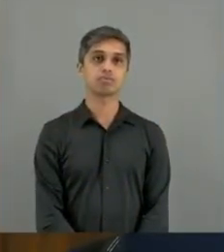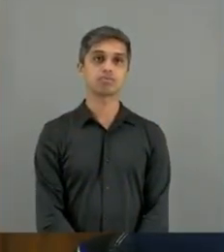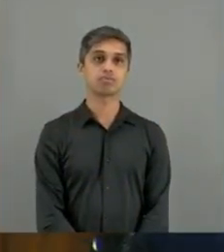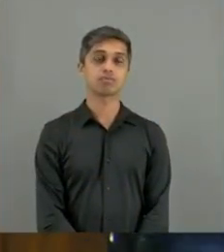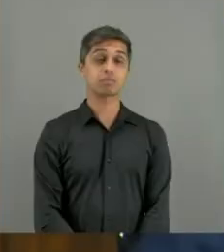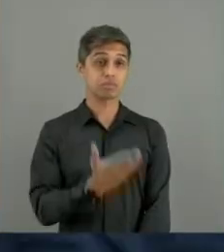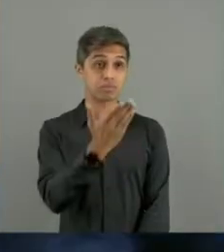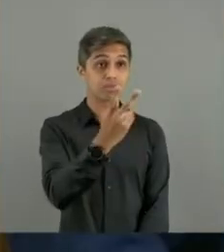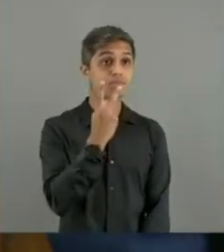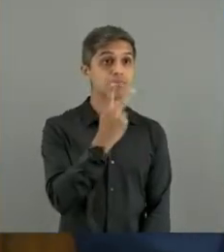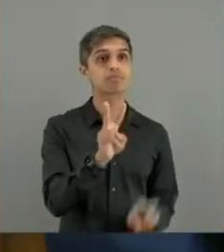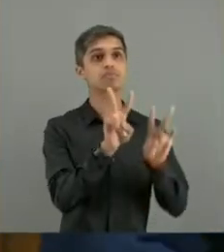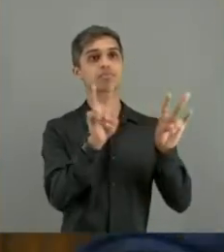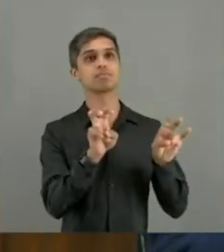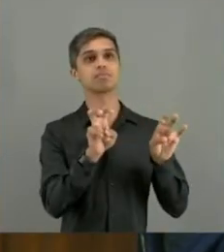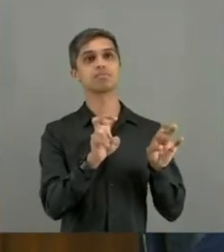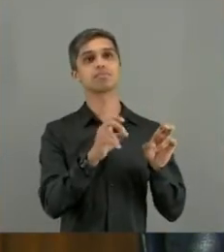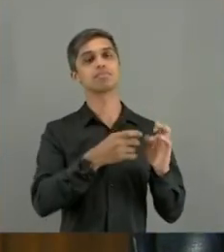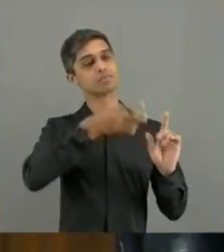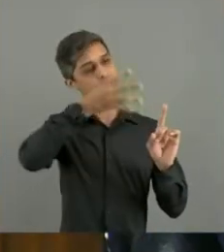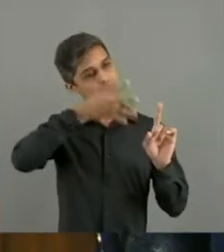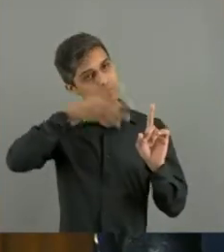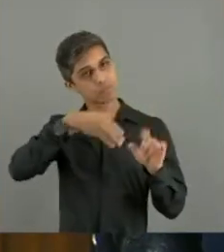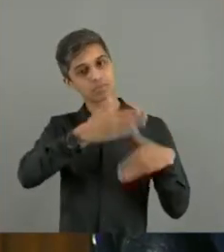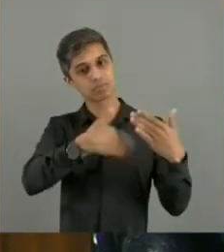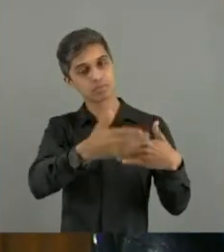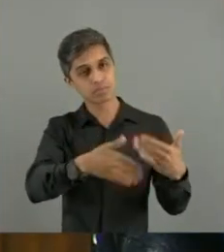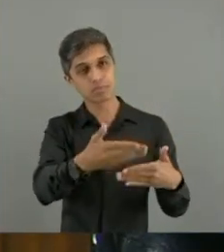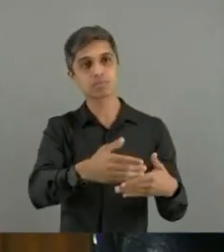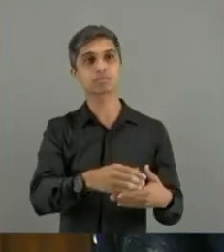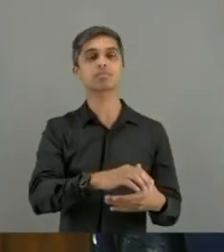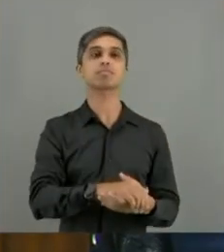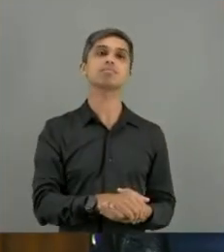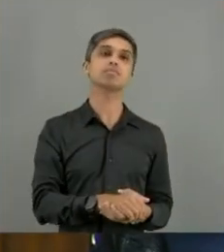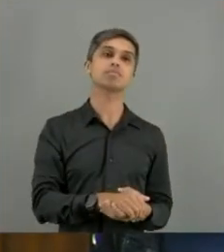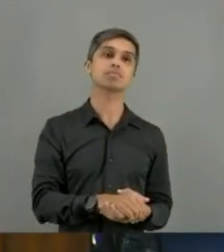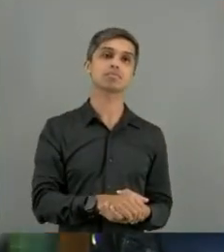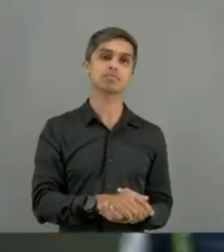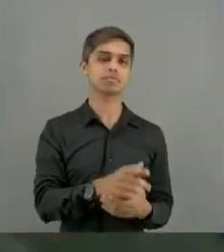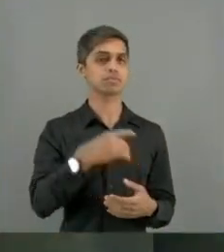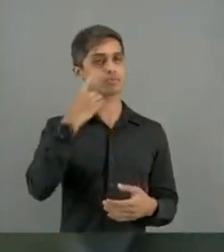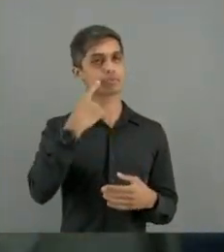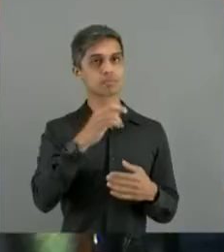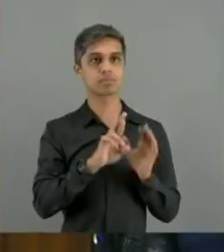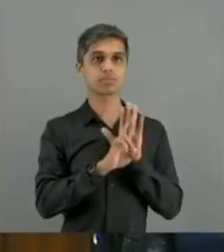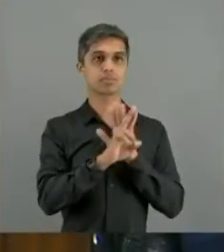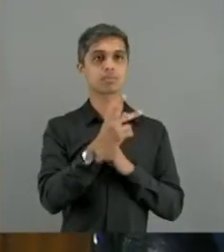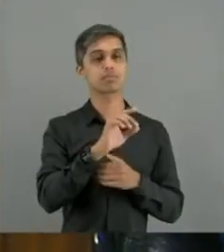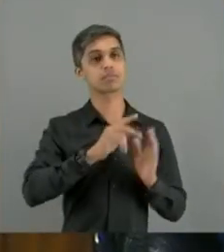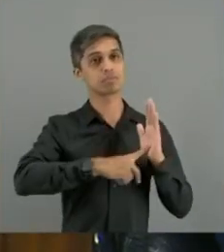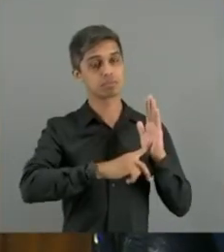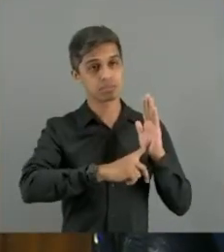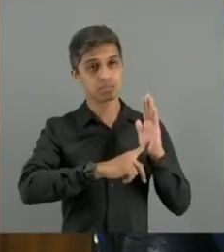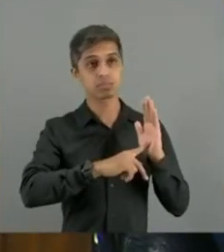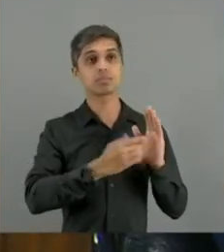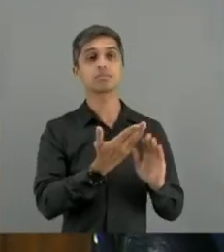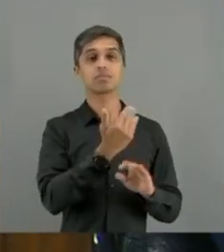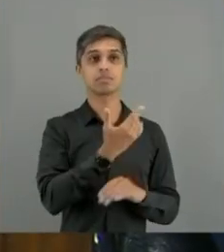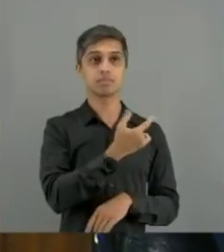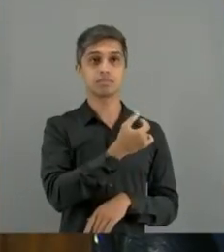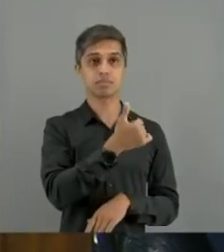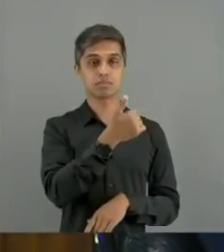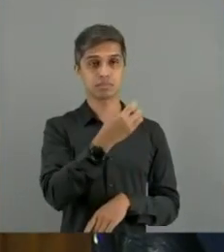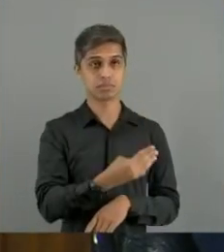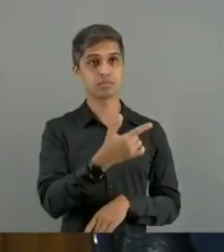A senhora falou aqui sobre a questão dos inquéritos, desculpa, dos processos que a senhora advoga em nome do sindicato, e que na época de